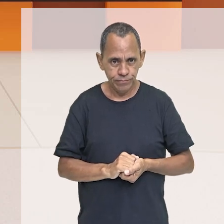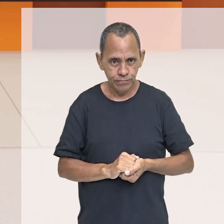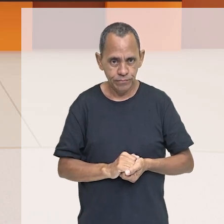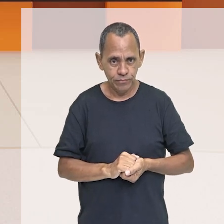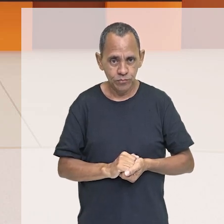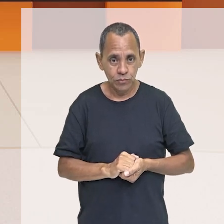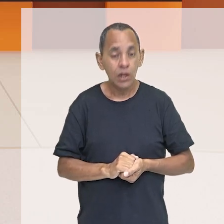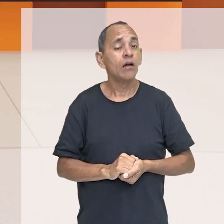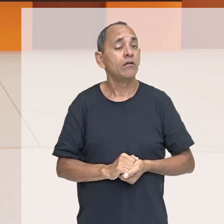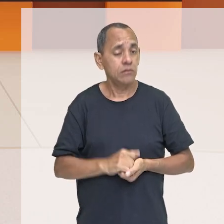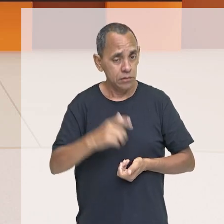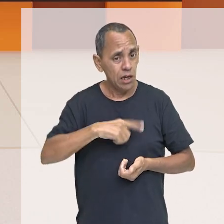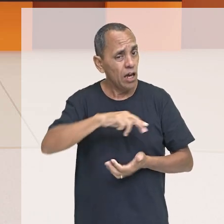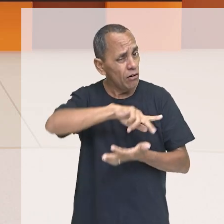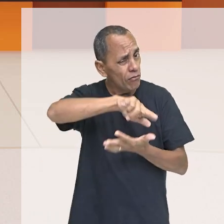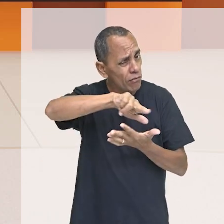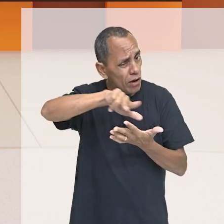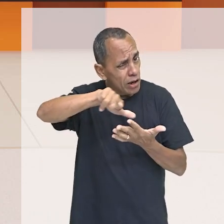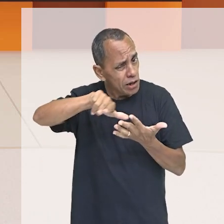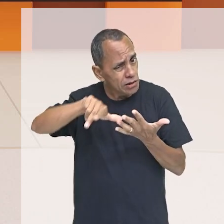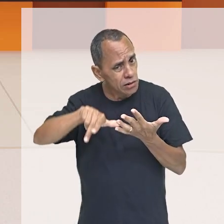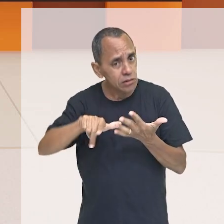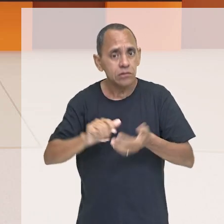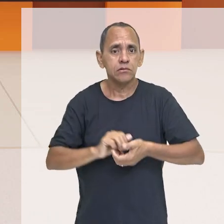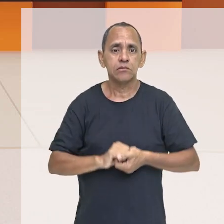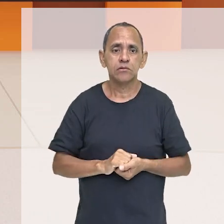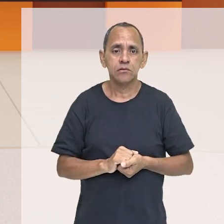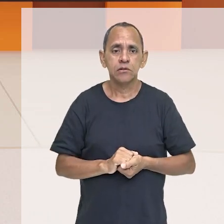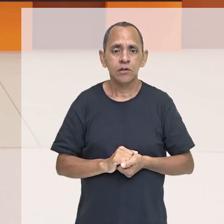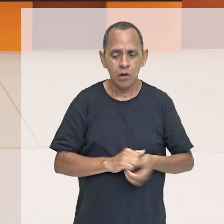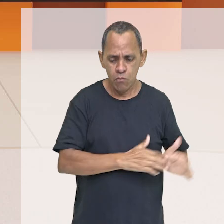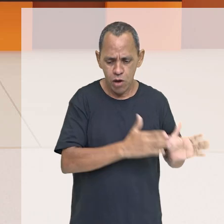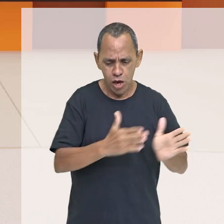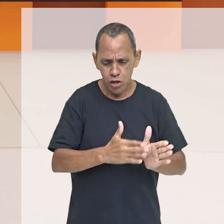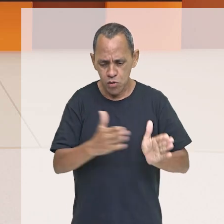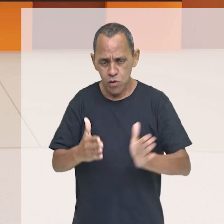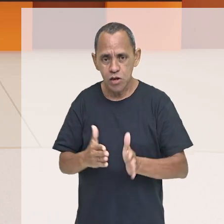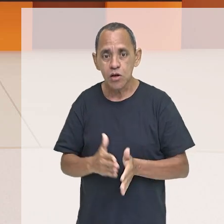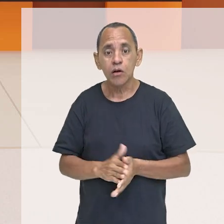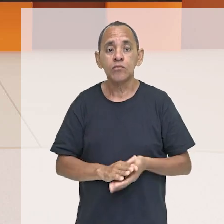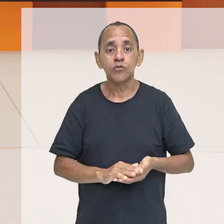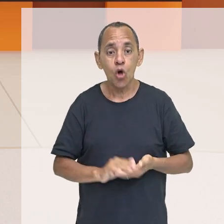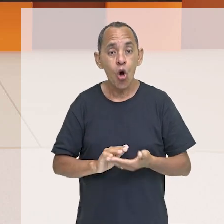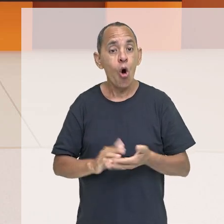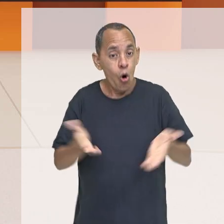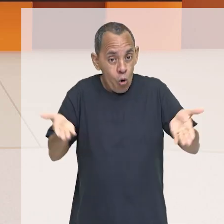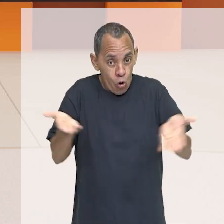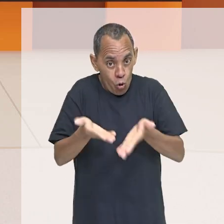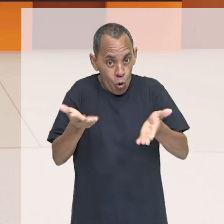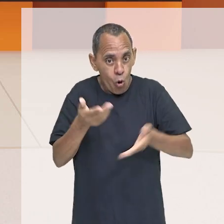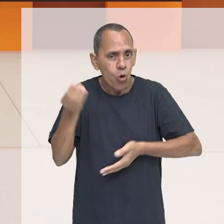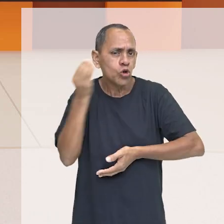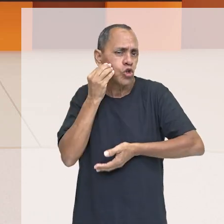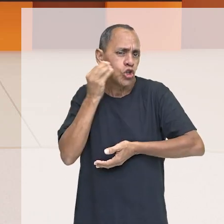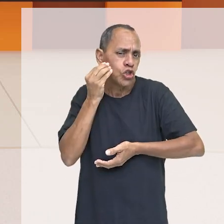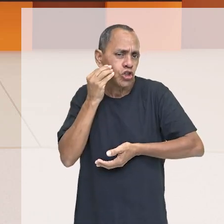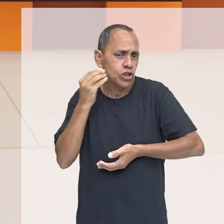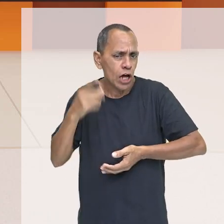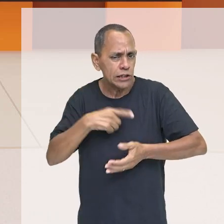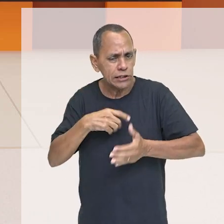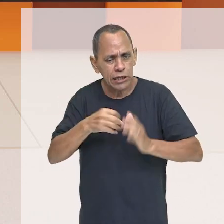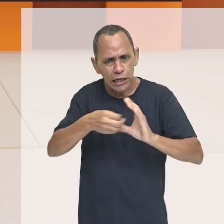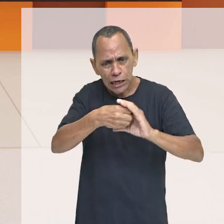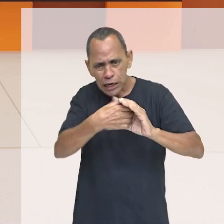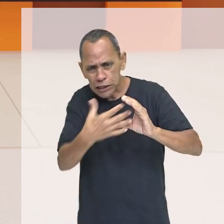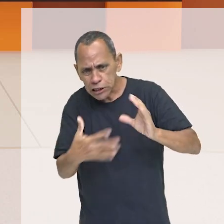vai variar, sim, de épocas em épocas, mas aqui, nesta aula, nós vamos tentar dar algumas